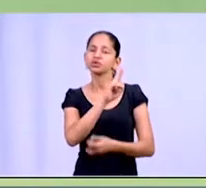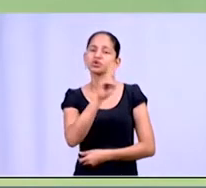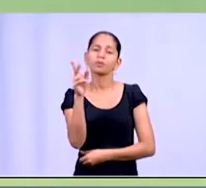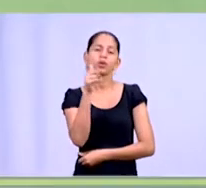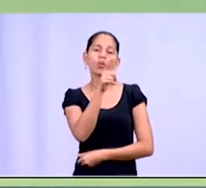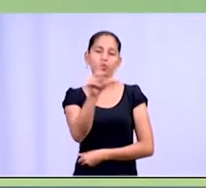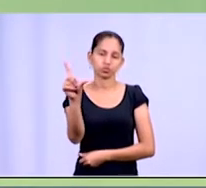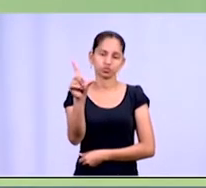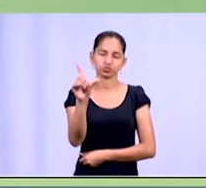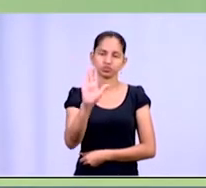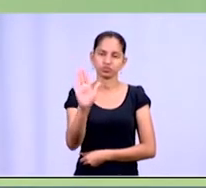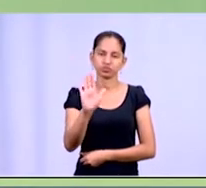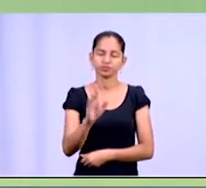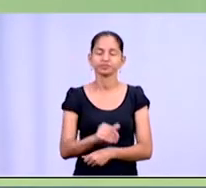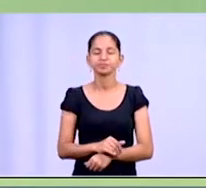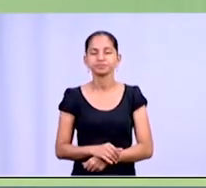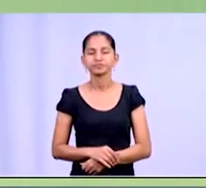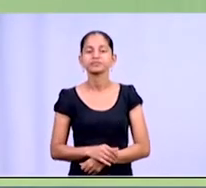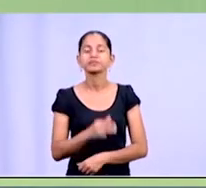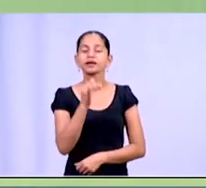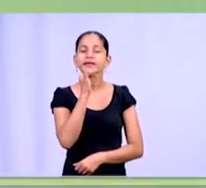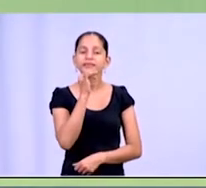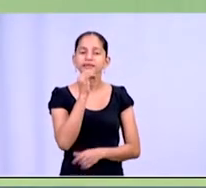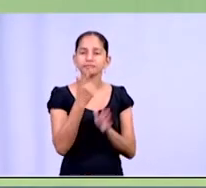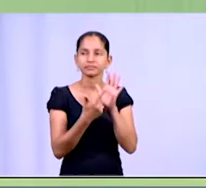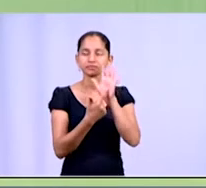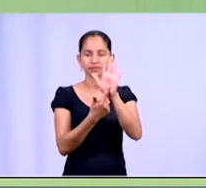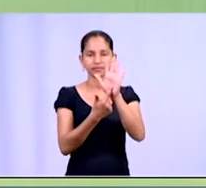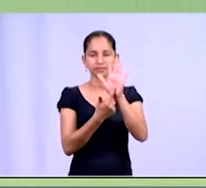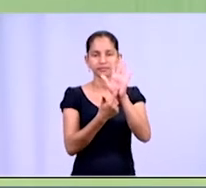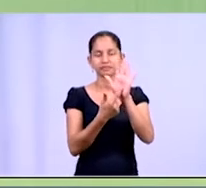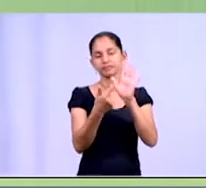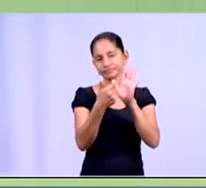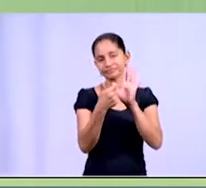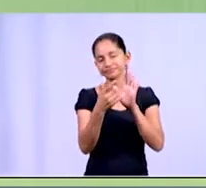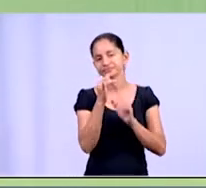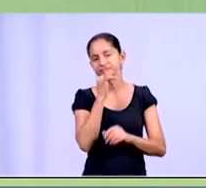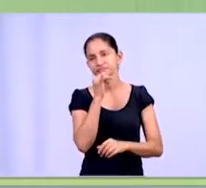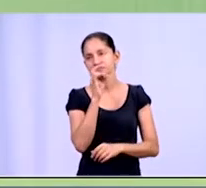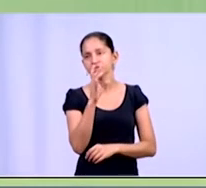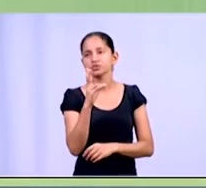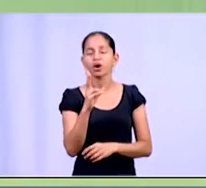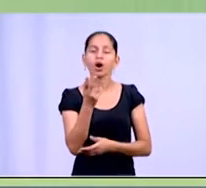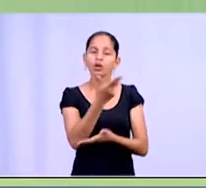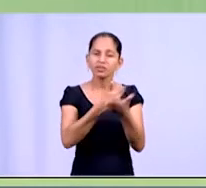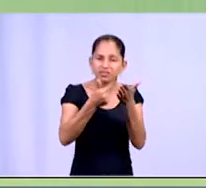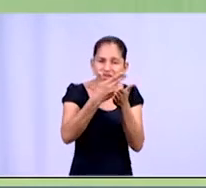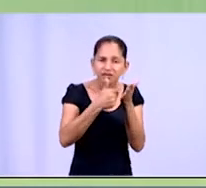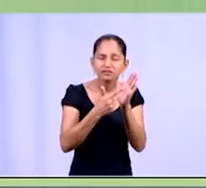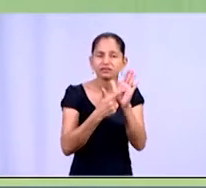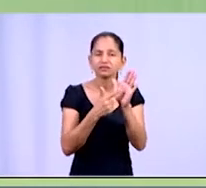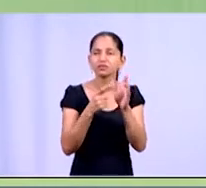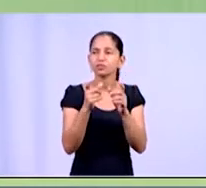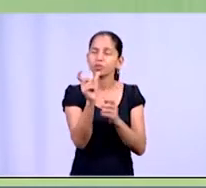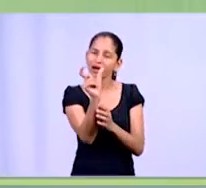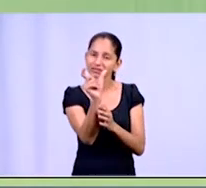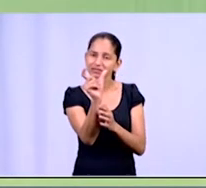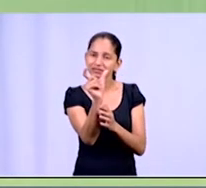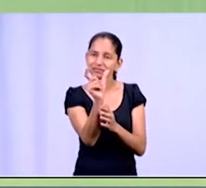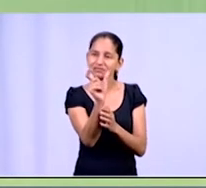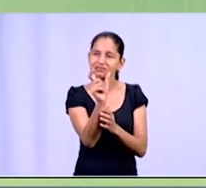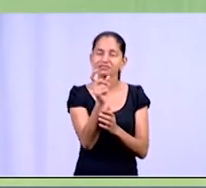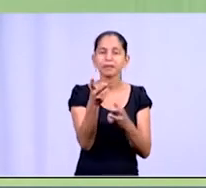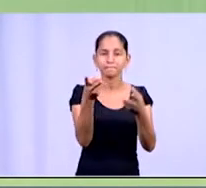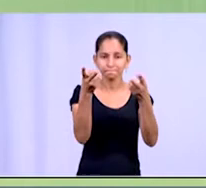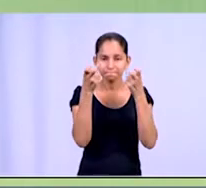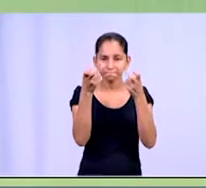eram muito parecidas. Aqui, no caso, o nosso. Só dar uma figura aqui, olha aqui o cartão perfurado. Né?